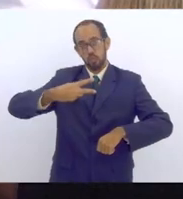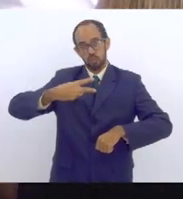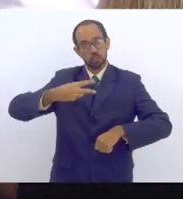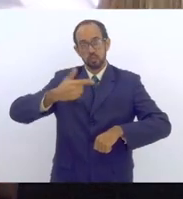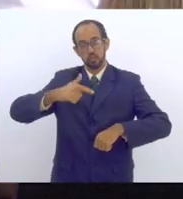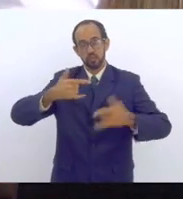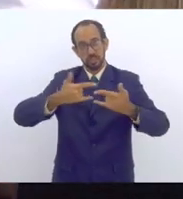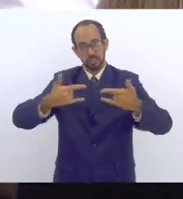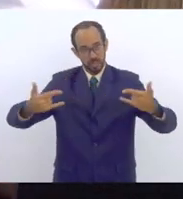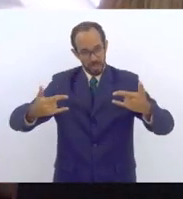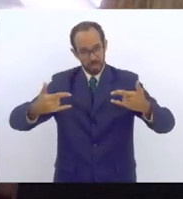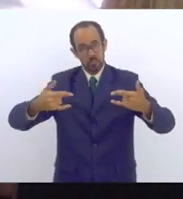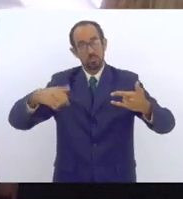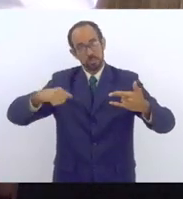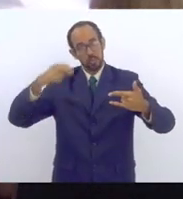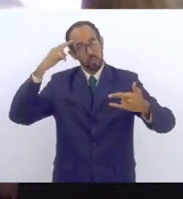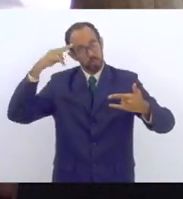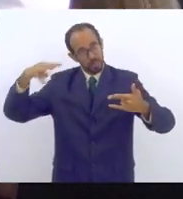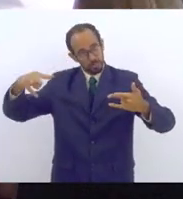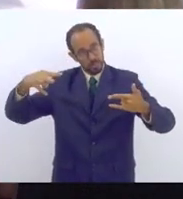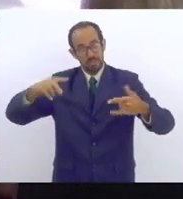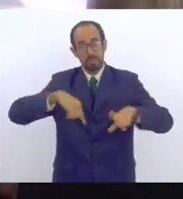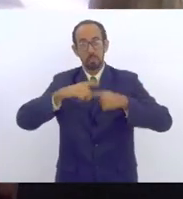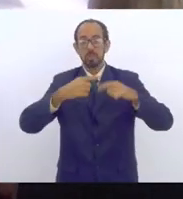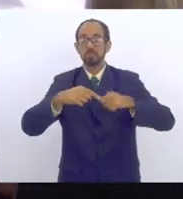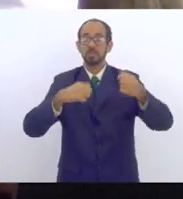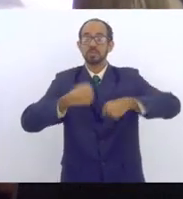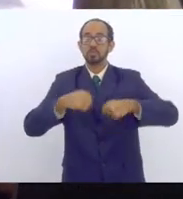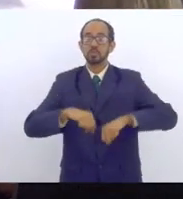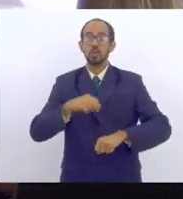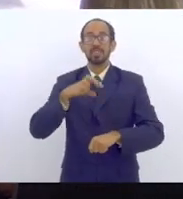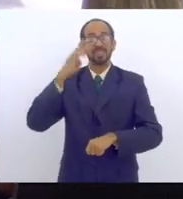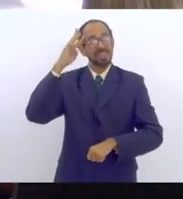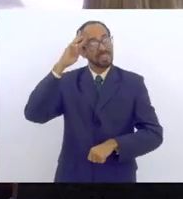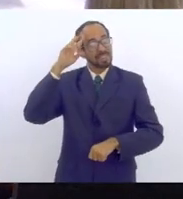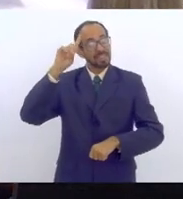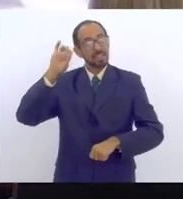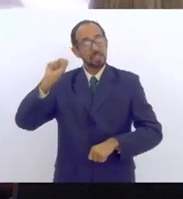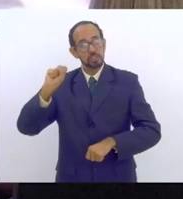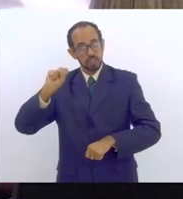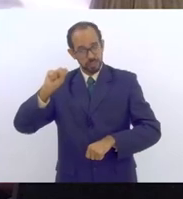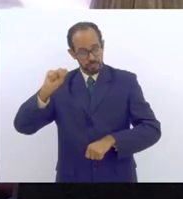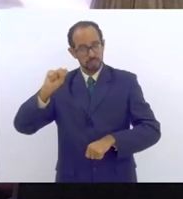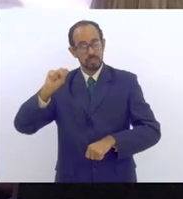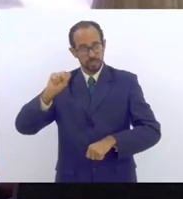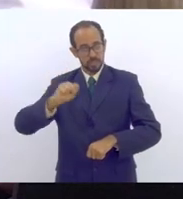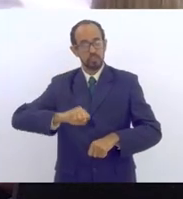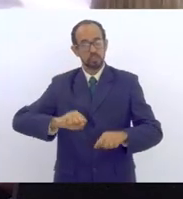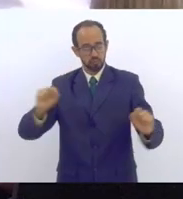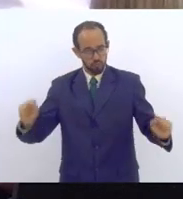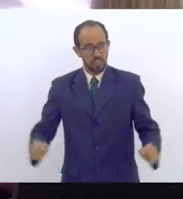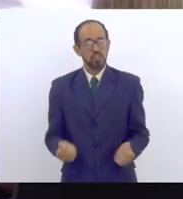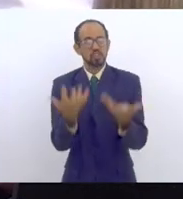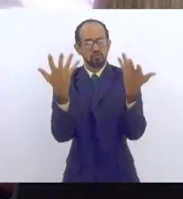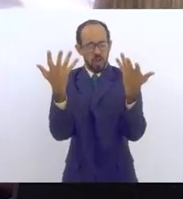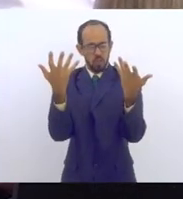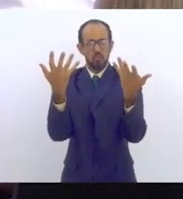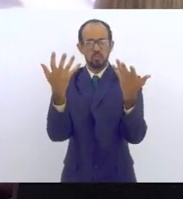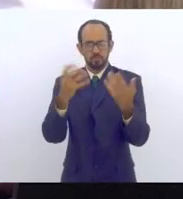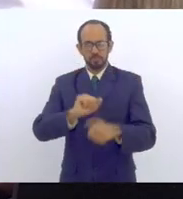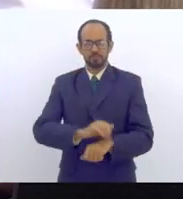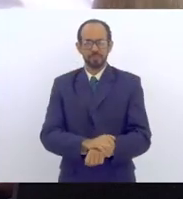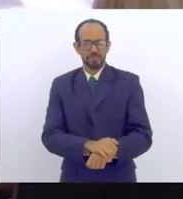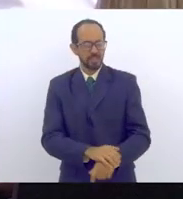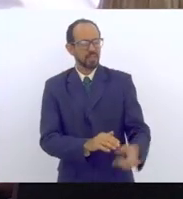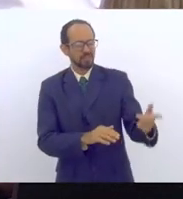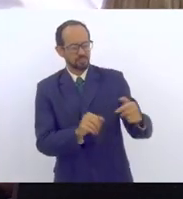duas semanas depois nós fizemos quase 30 dias de festival teatro e lá para cá o Leandro tem fez um trabalho bacana agora no museu